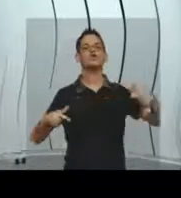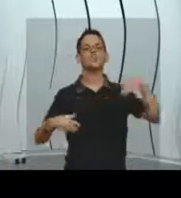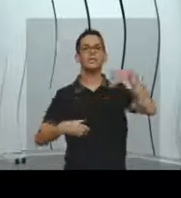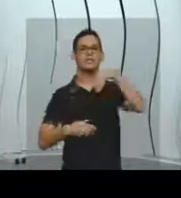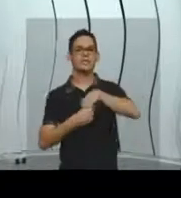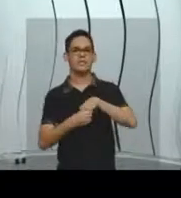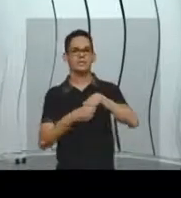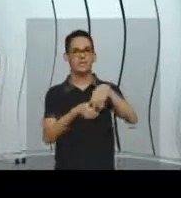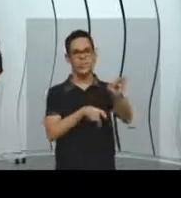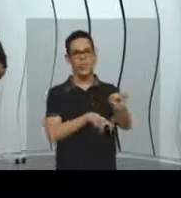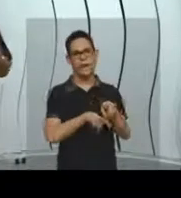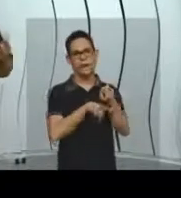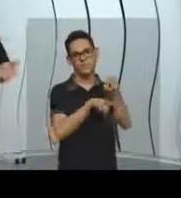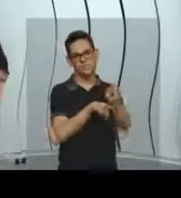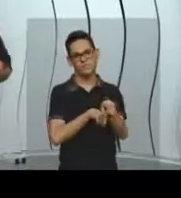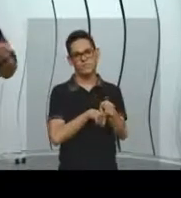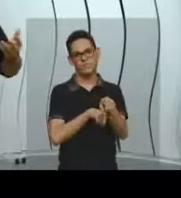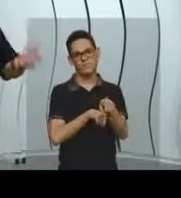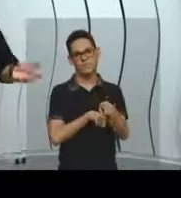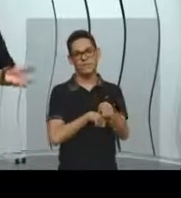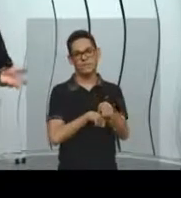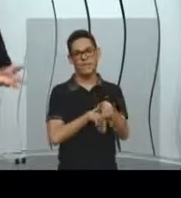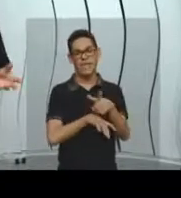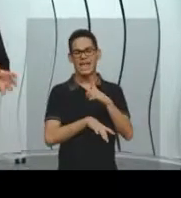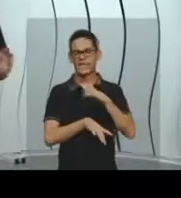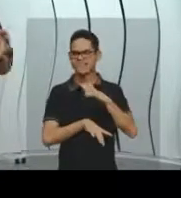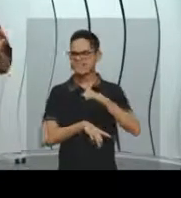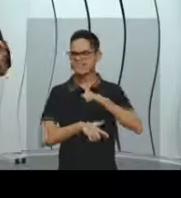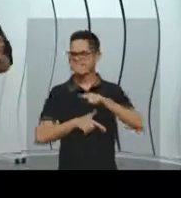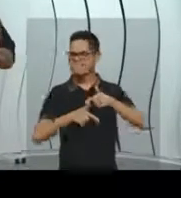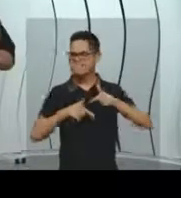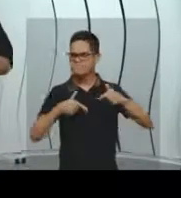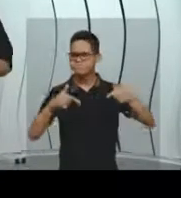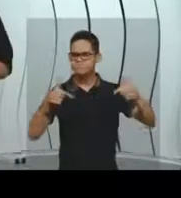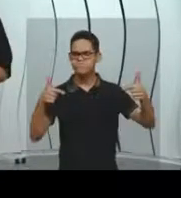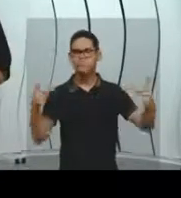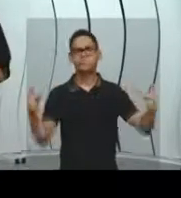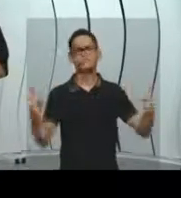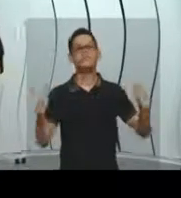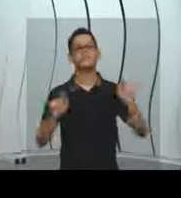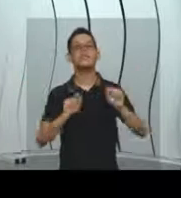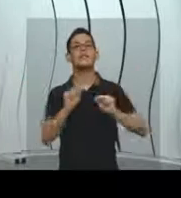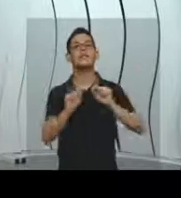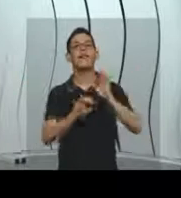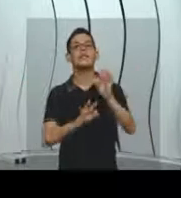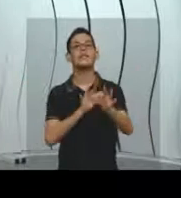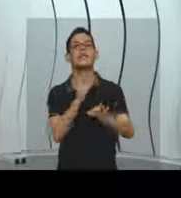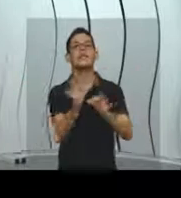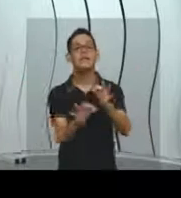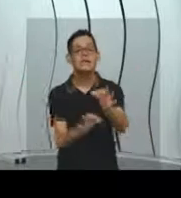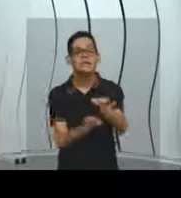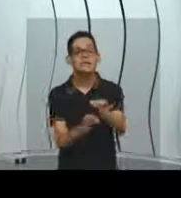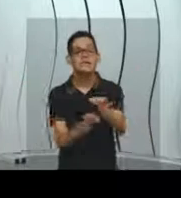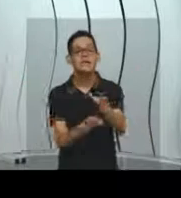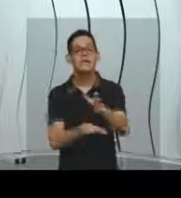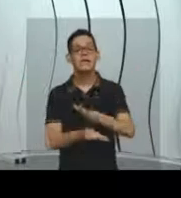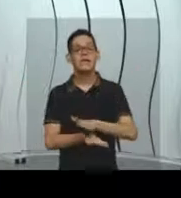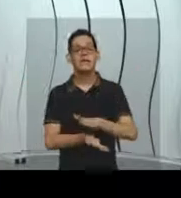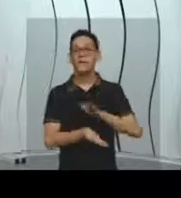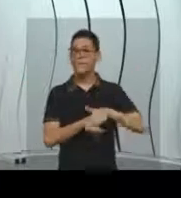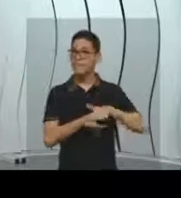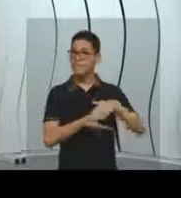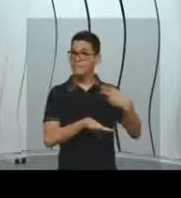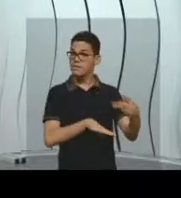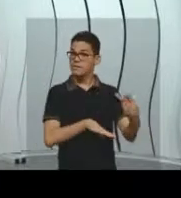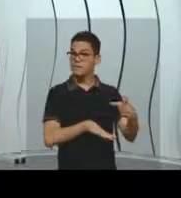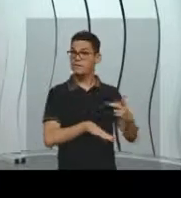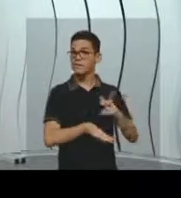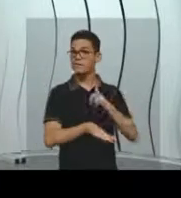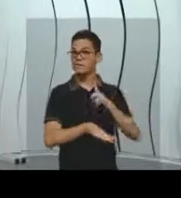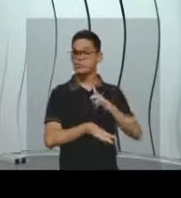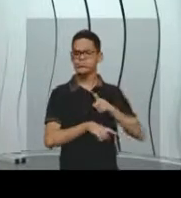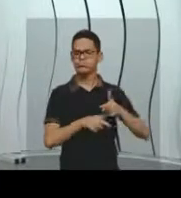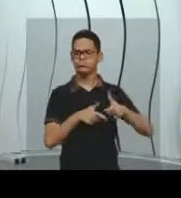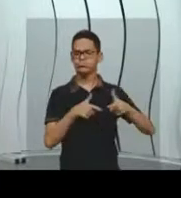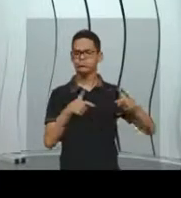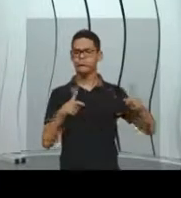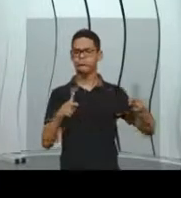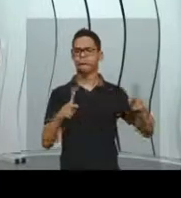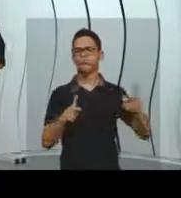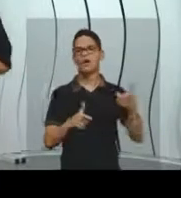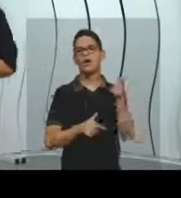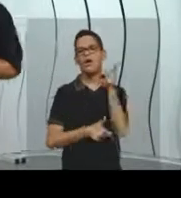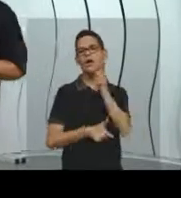propriedades rurais estão cada vez mais estruturadas. Isso gera maior riqueza para o interior do Brasil.